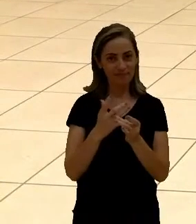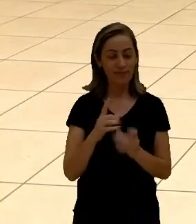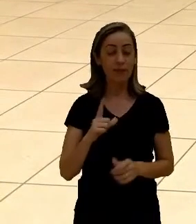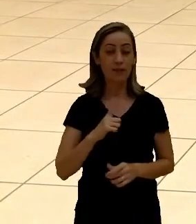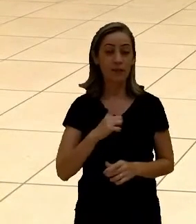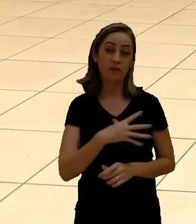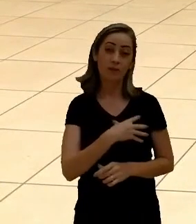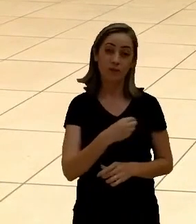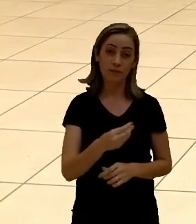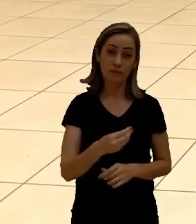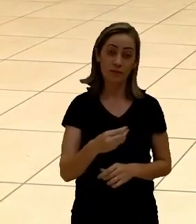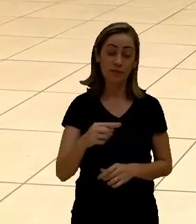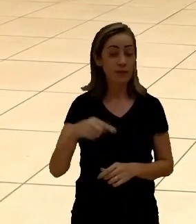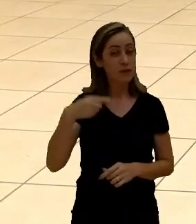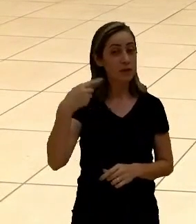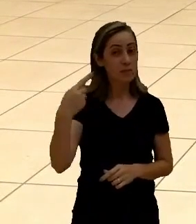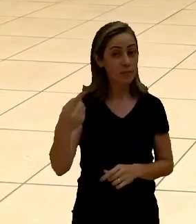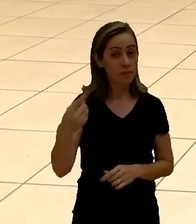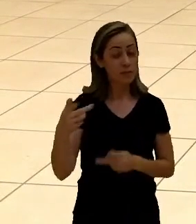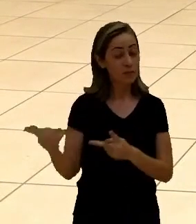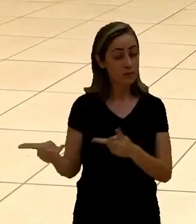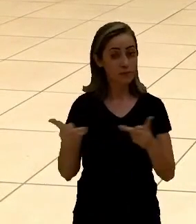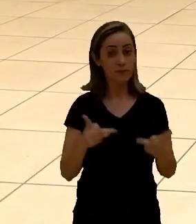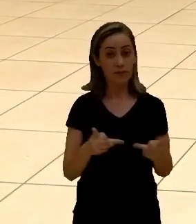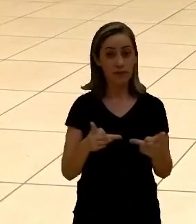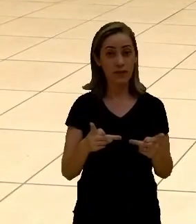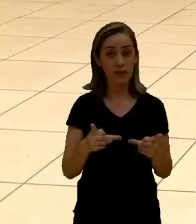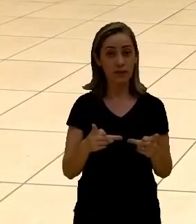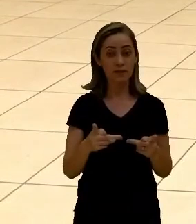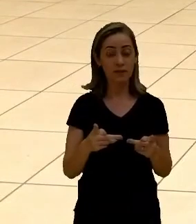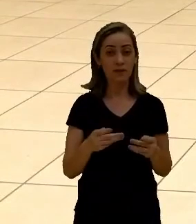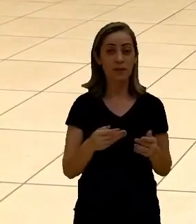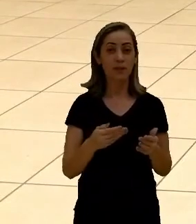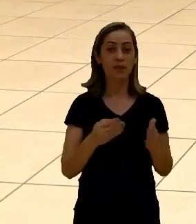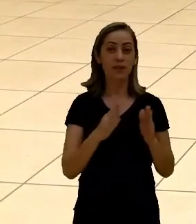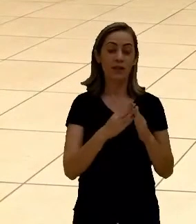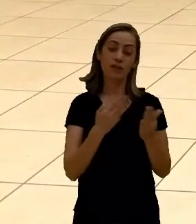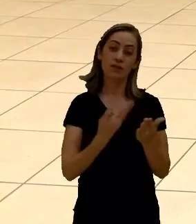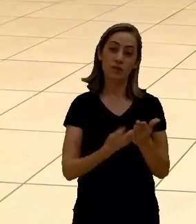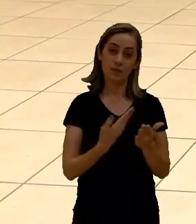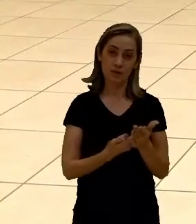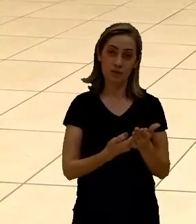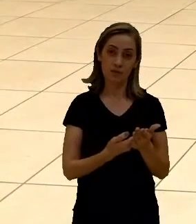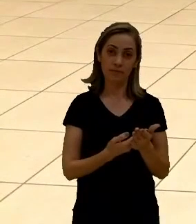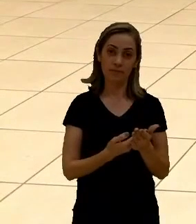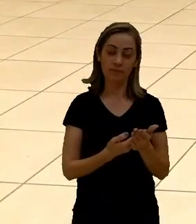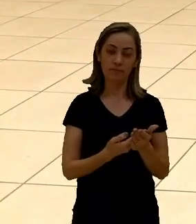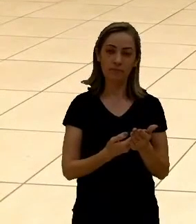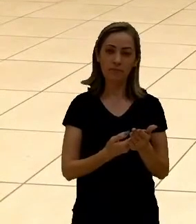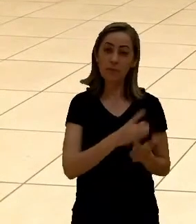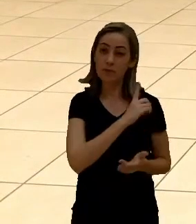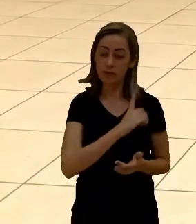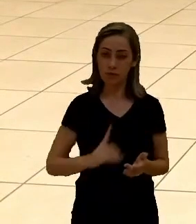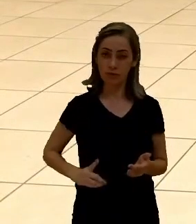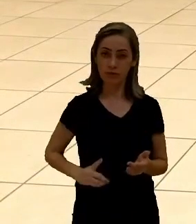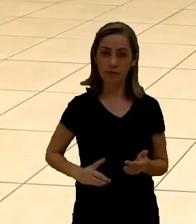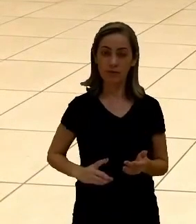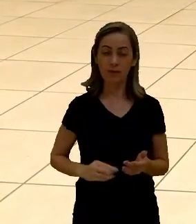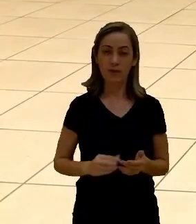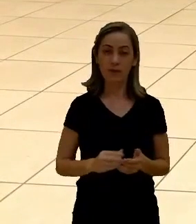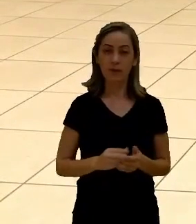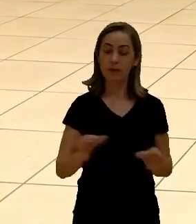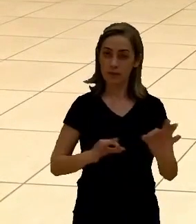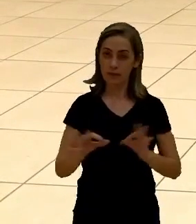filho e depois fui convidado a ingressar à escola diaconal onde eu fiz os estudos e me preparei para a ordenação